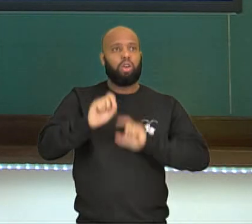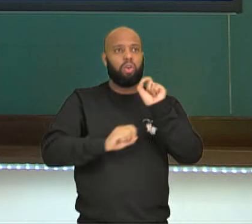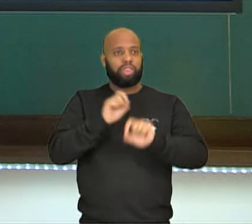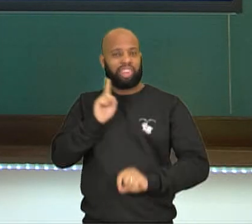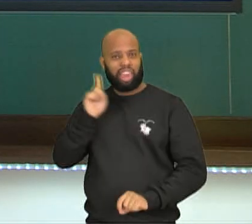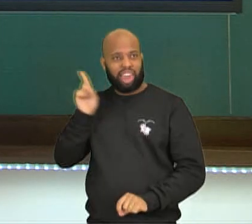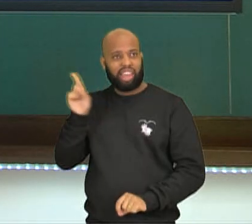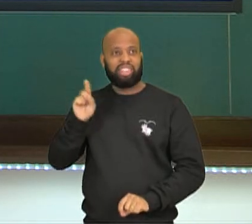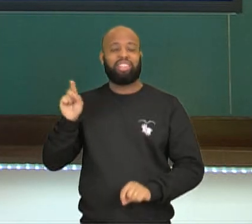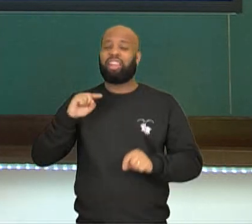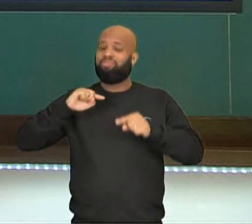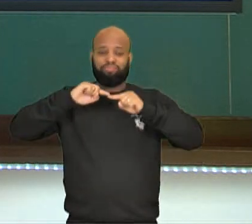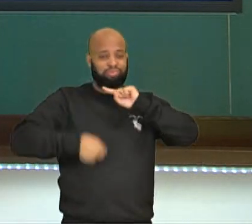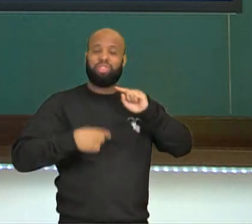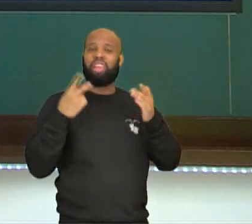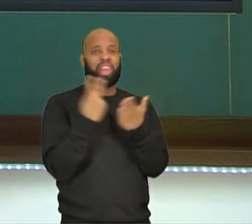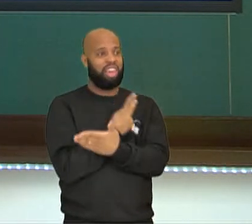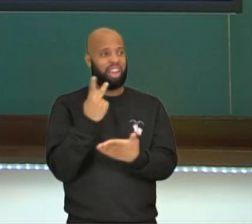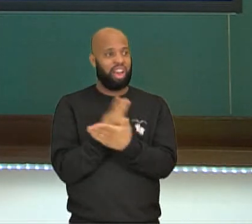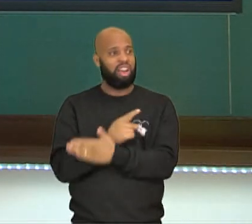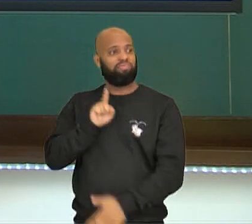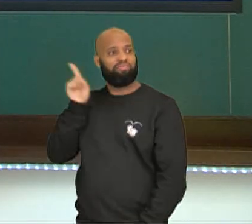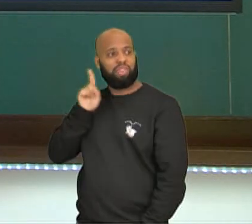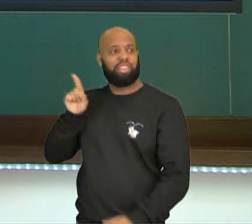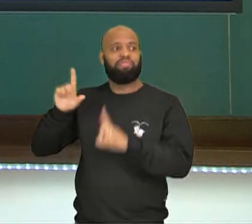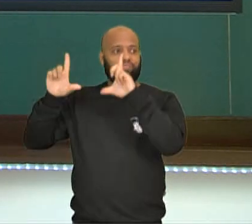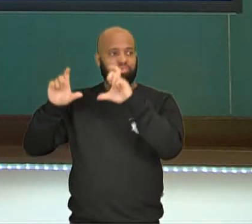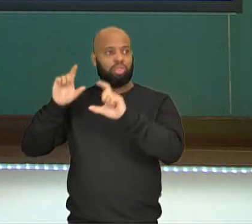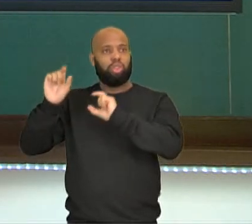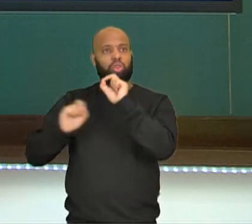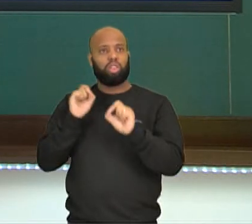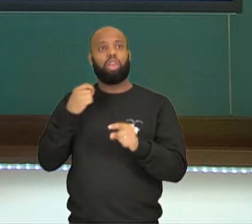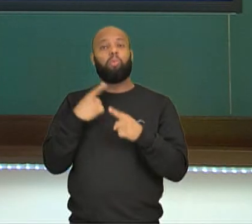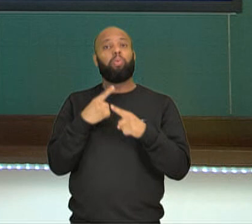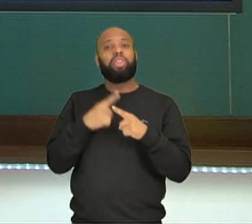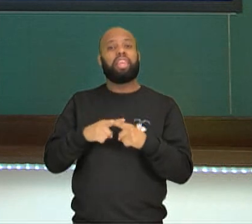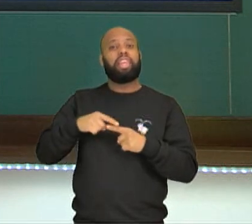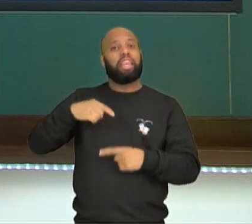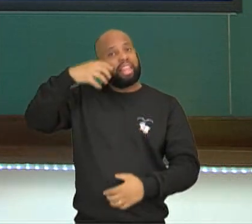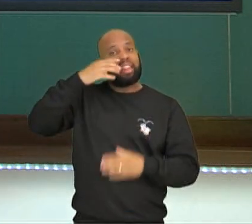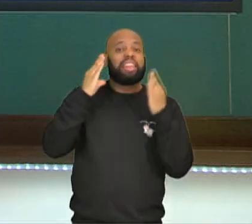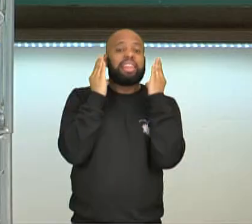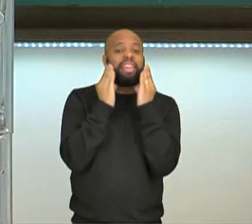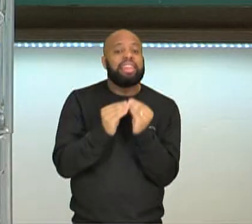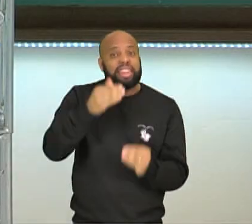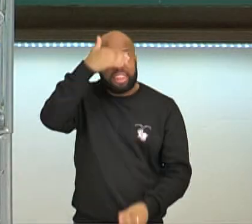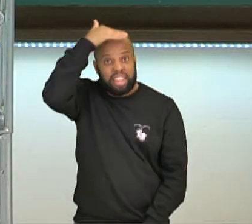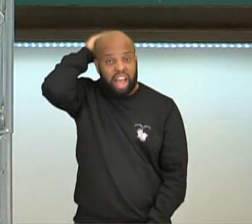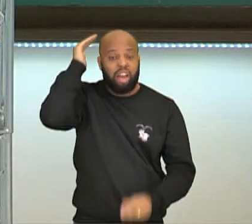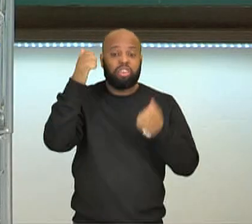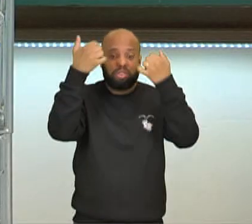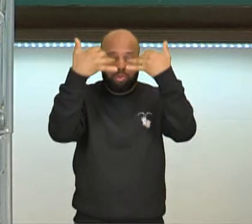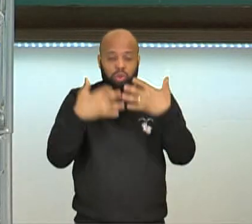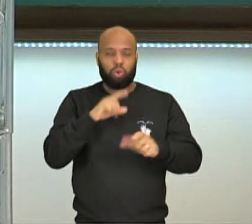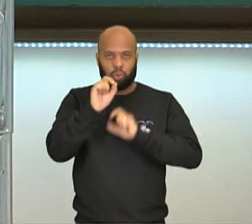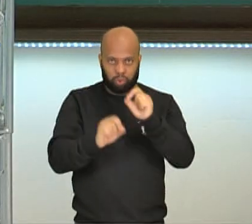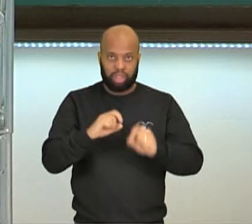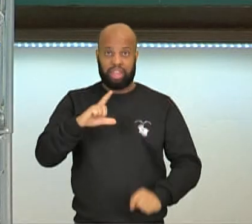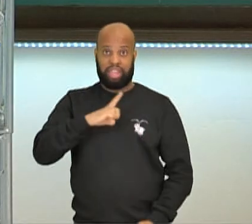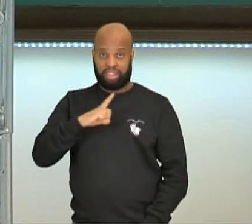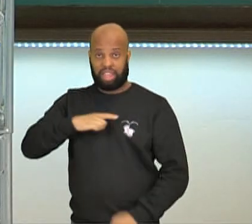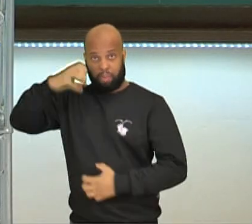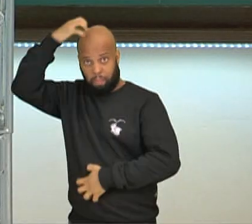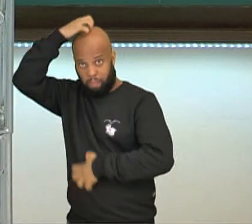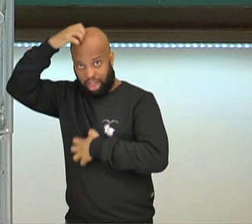caricatura então estaria completamente equivocada, estaria errada, o que o Charles Darwin disse é que entre macacos